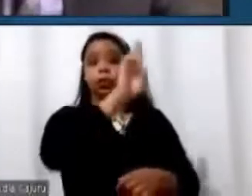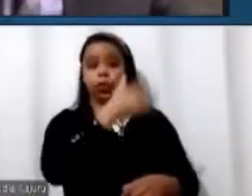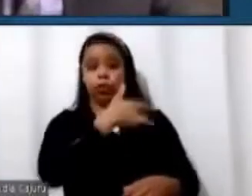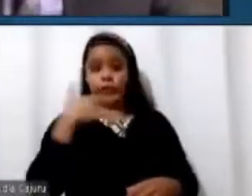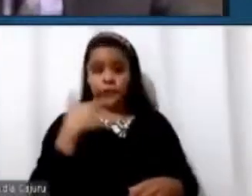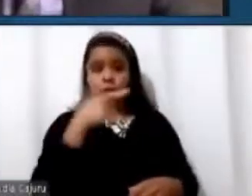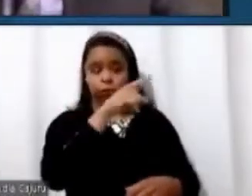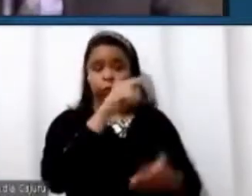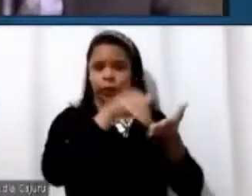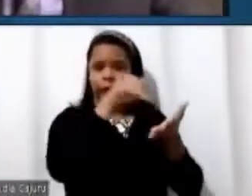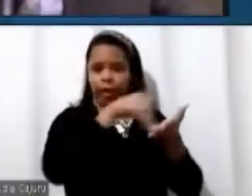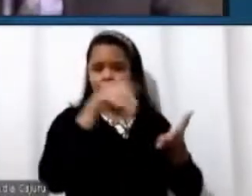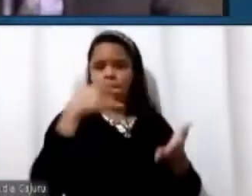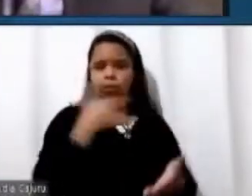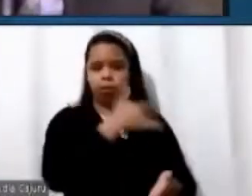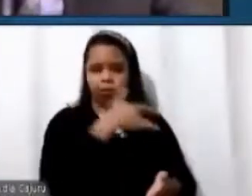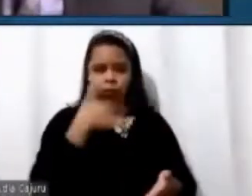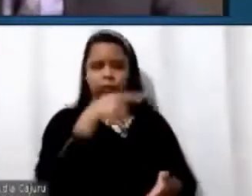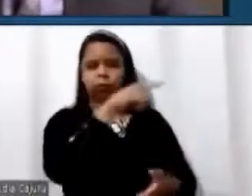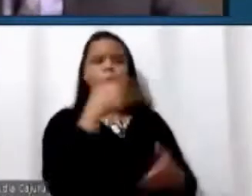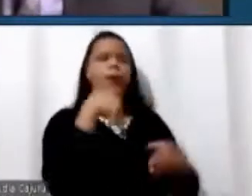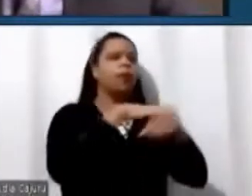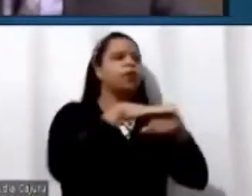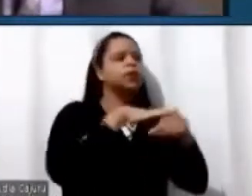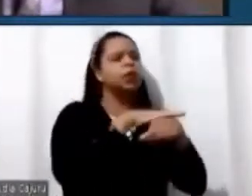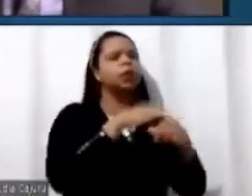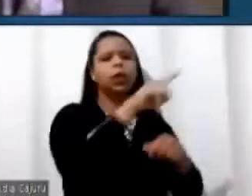uma cirurgia. Não é emergência? Não, não é emergência, não.